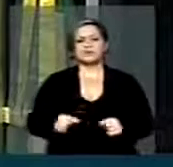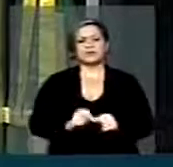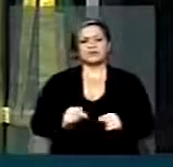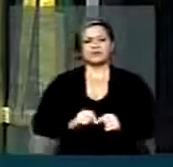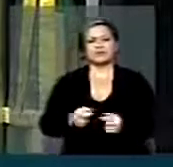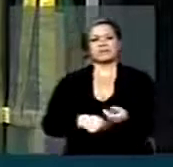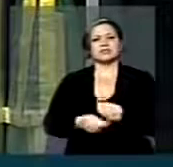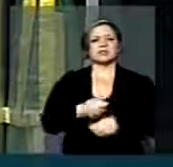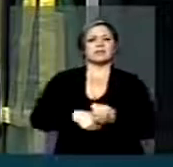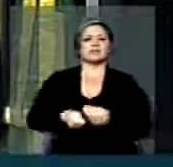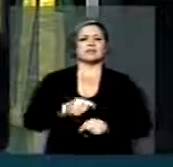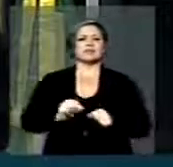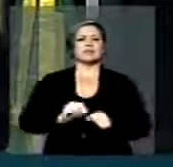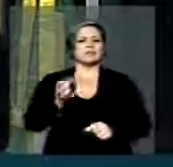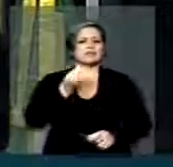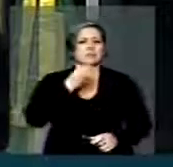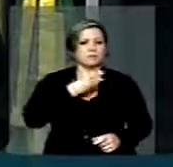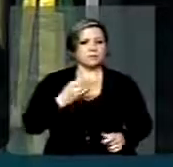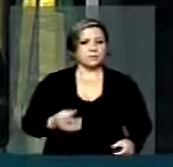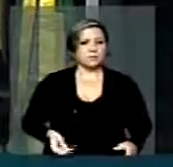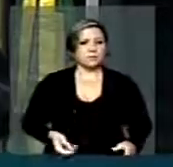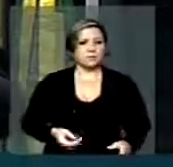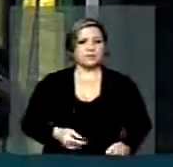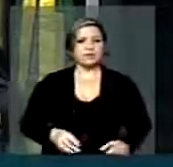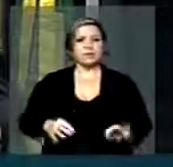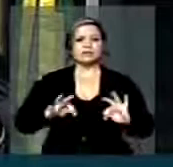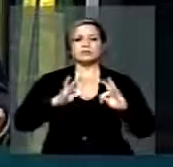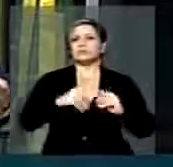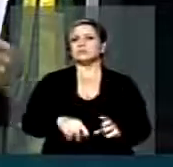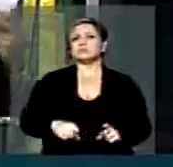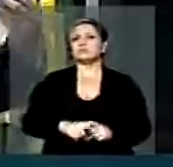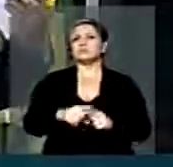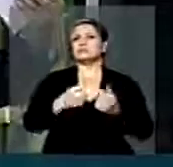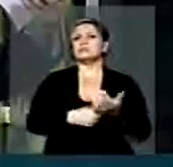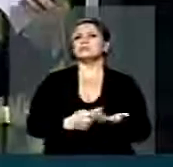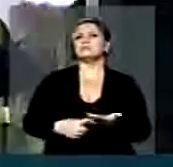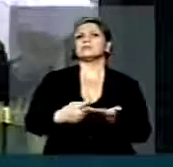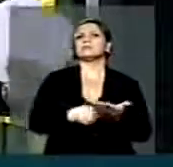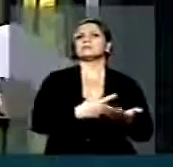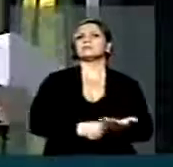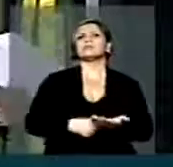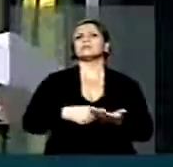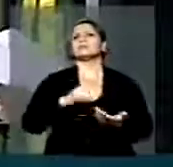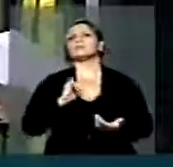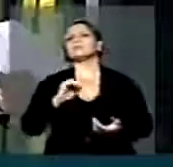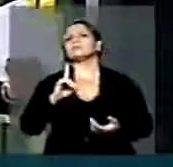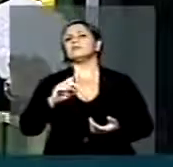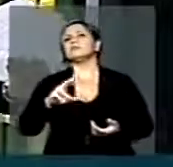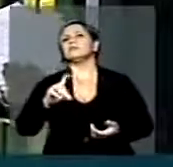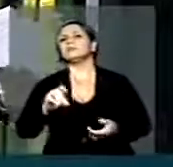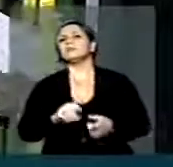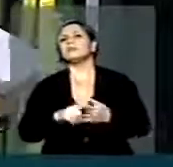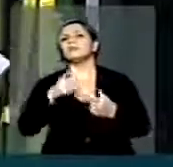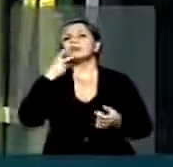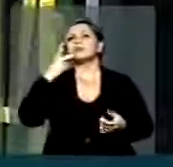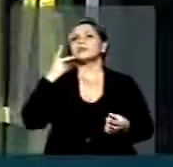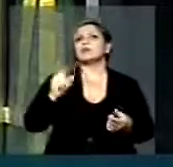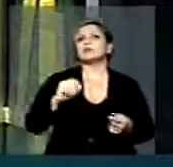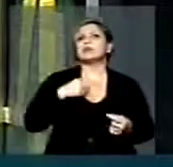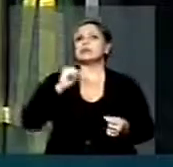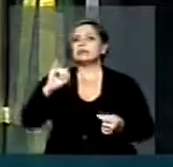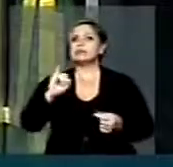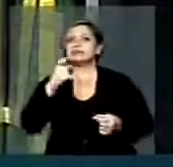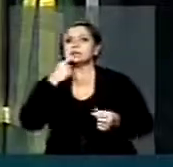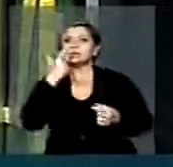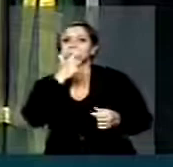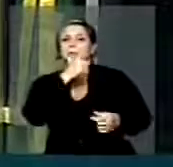não empreendedorismo? Toda a ideologia, o arcabouço ideológico deles, olha, se acertar a